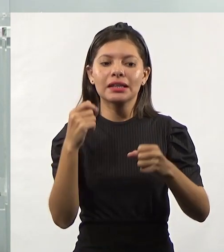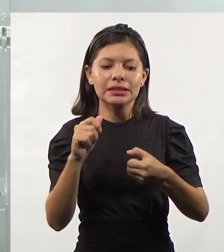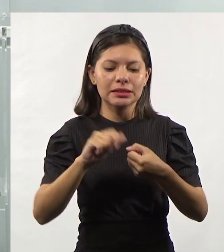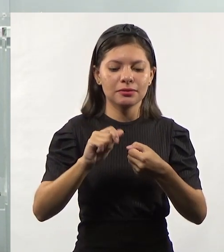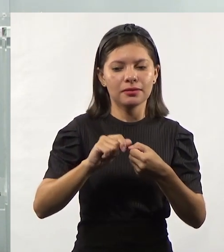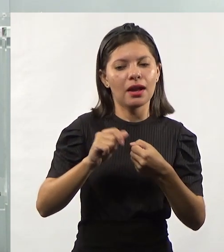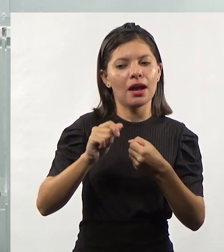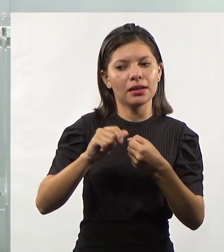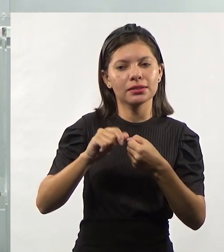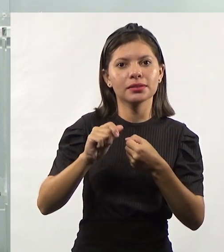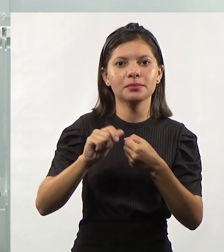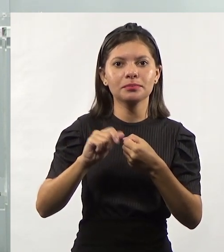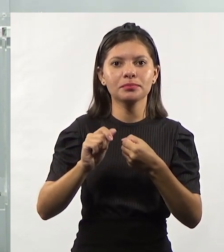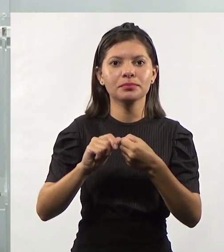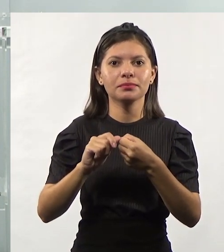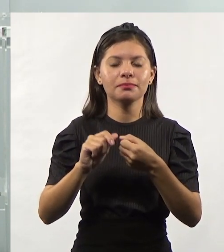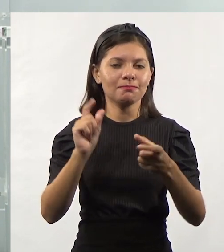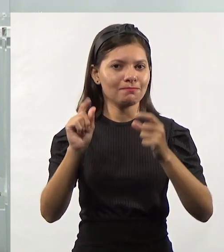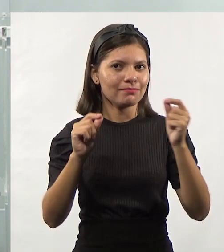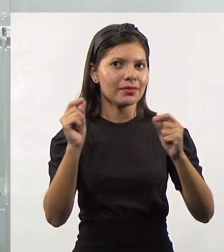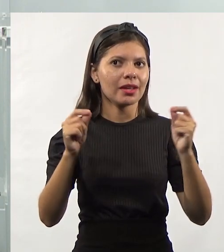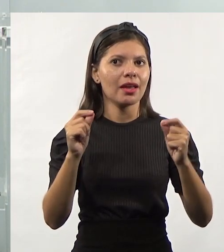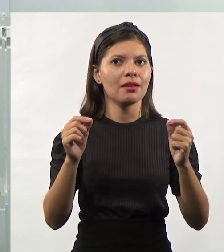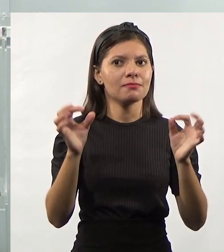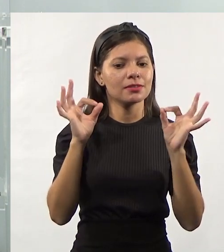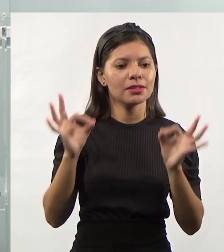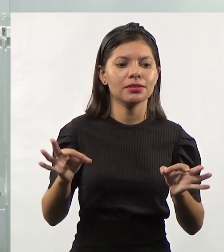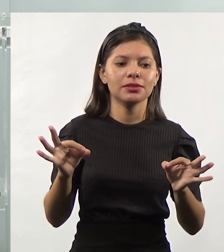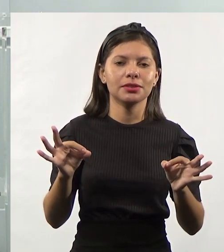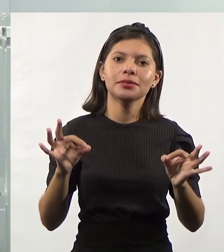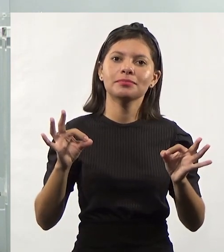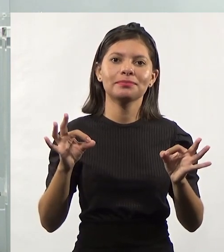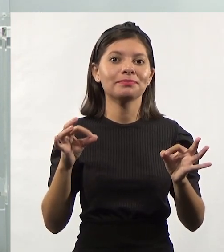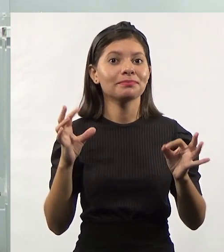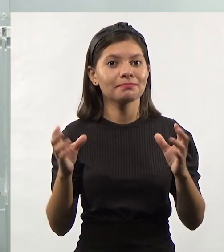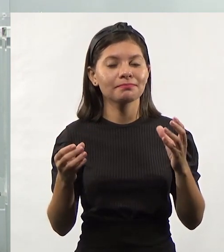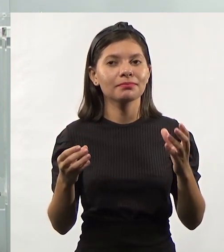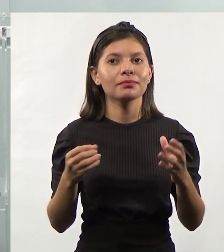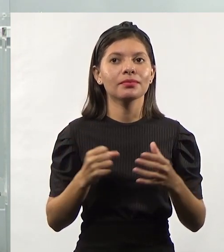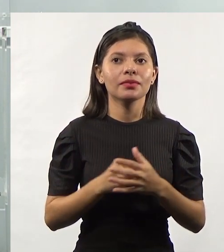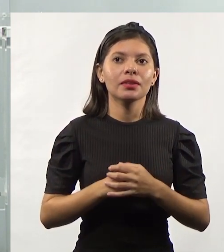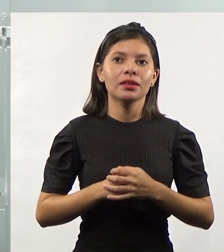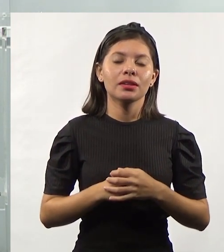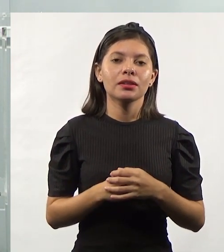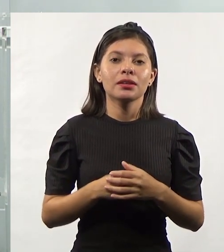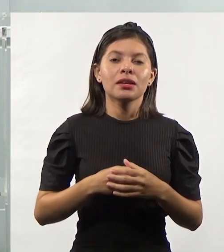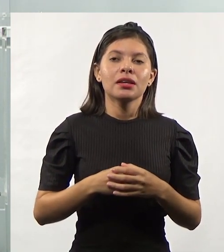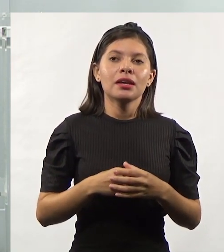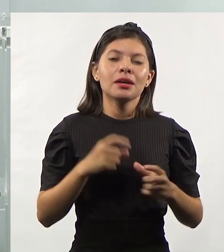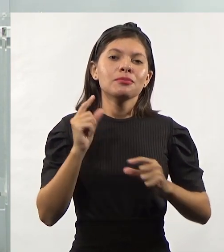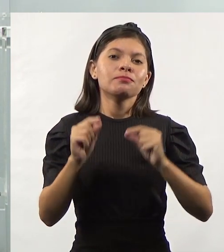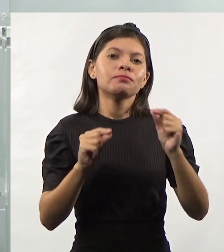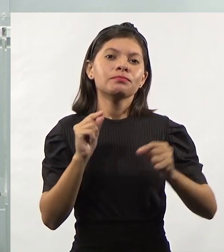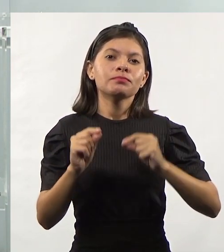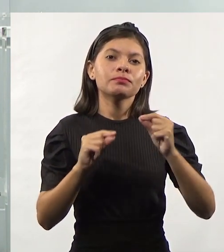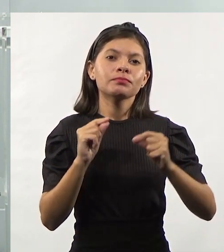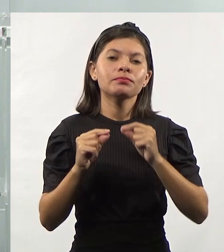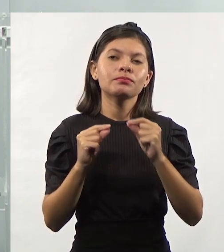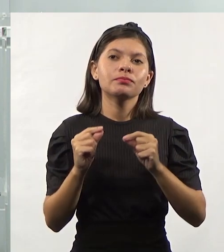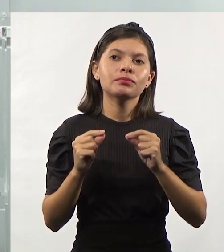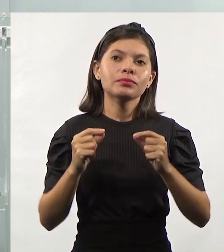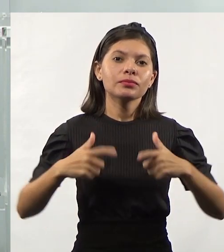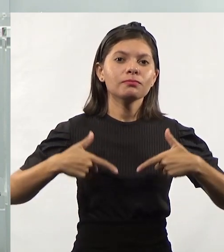aí corre para colocar tudo em dias, né? Então, essa postura, hoje em dia, ela é tida mais como